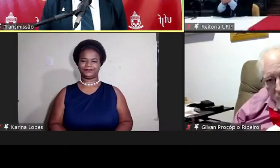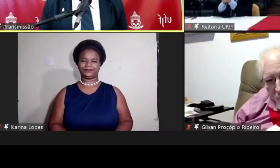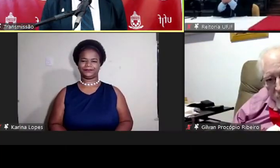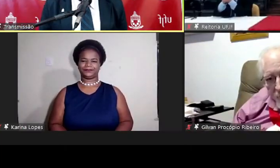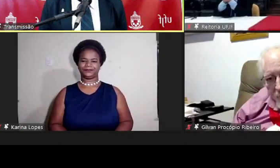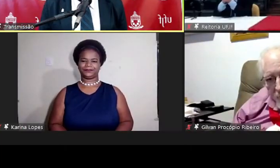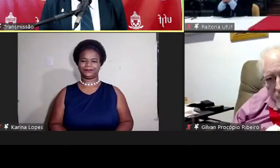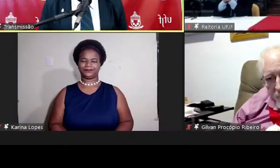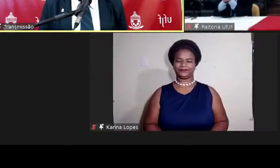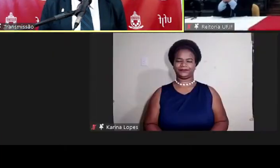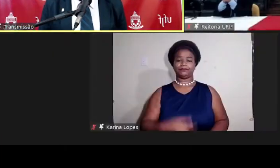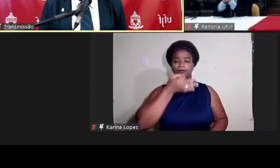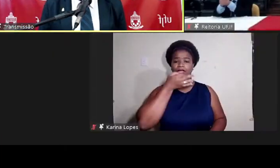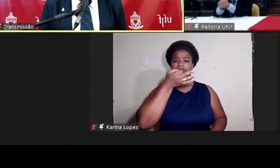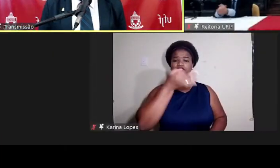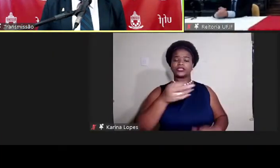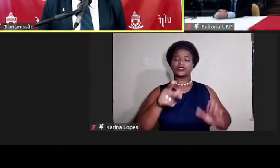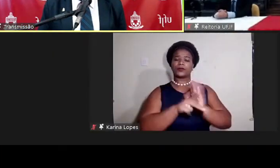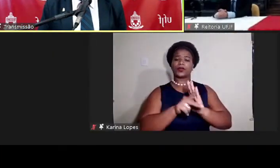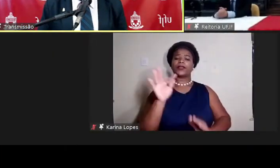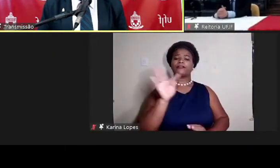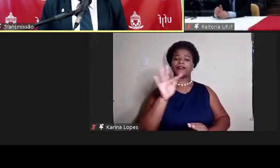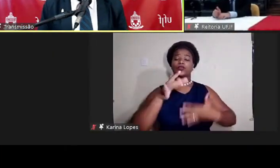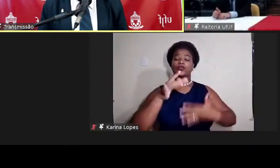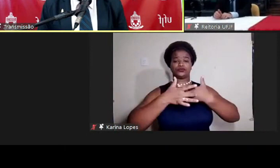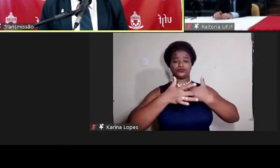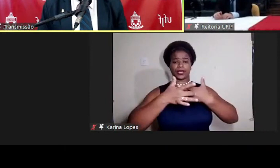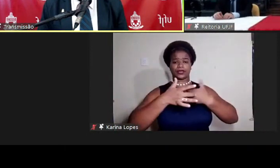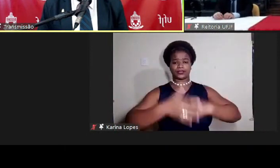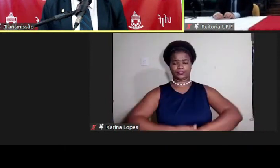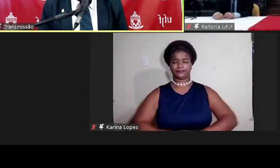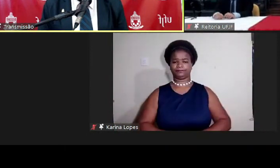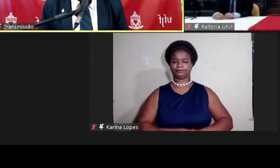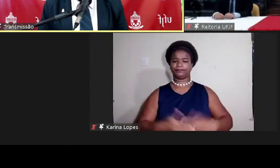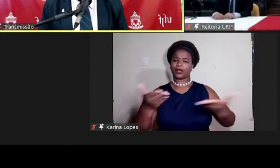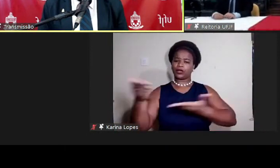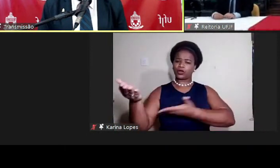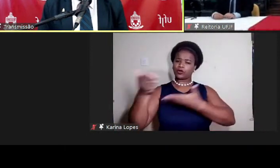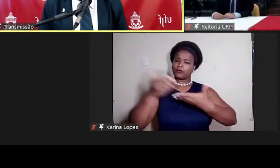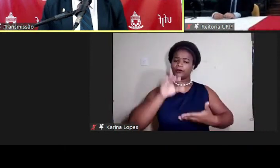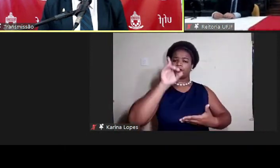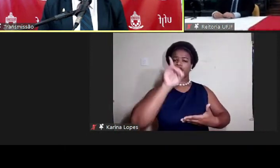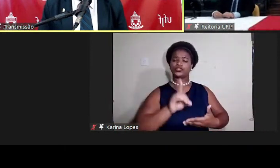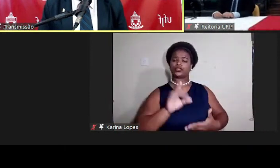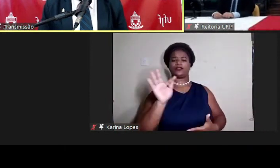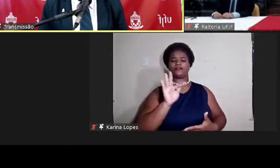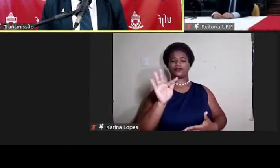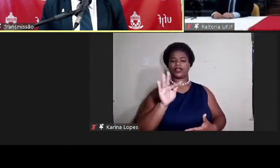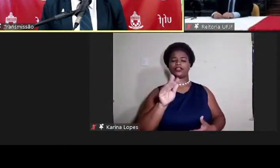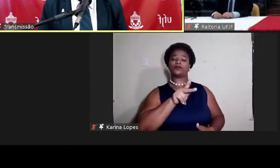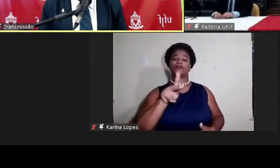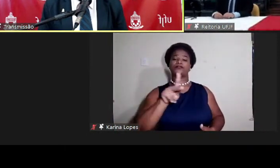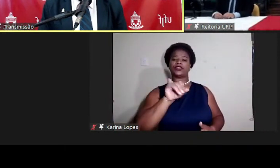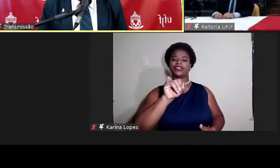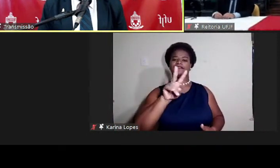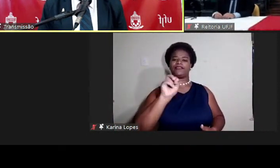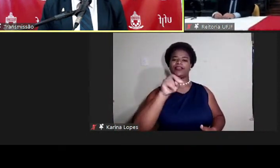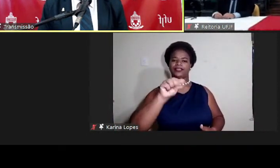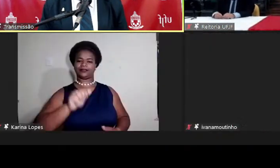Indicação da Faculdade de Medicina. Convidamos a diretora da faculdade, professora Ivana Lúcia Damásio